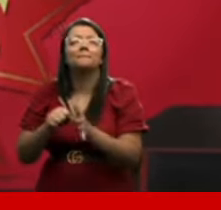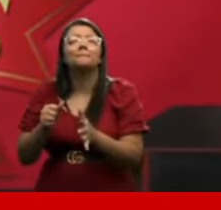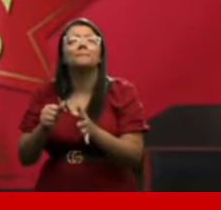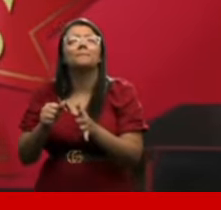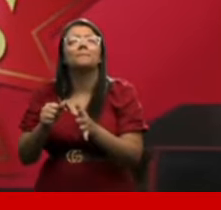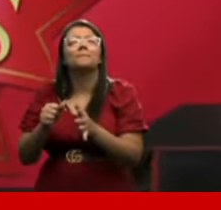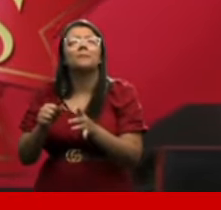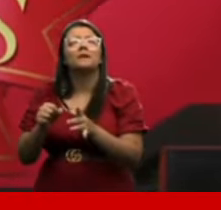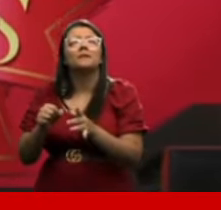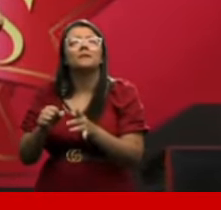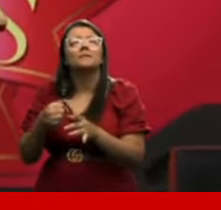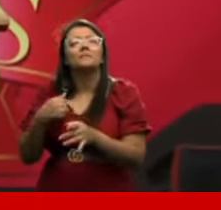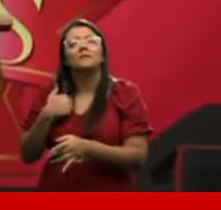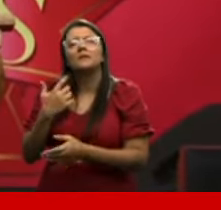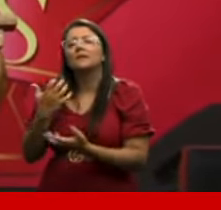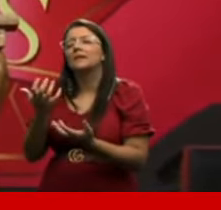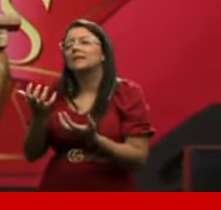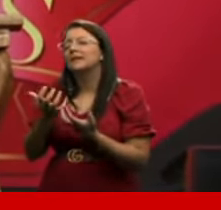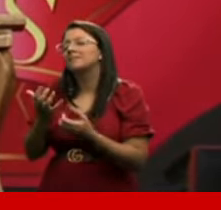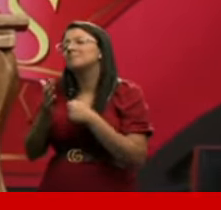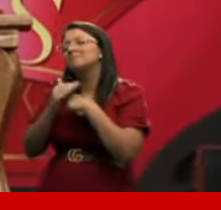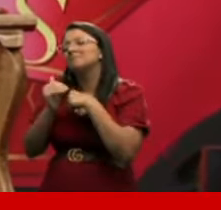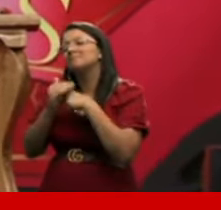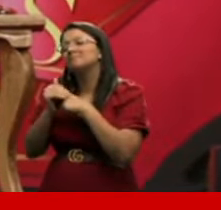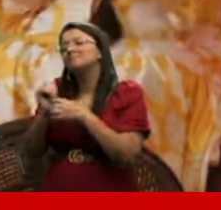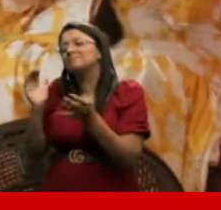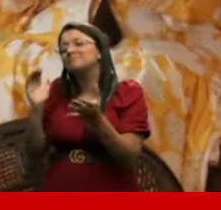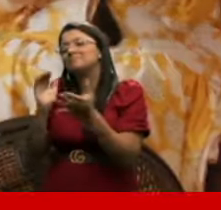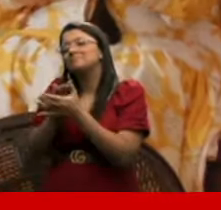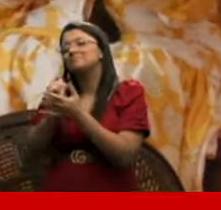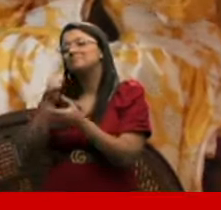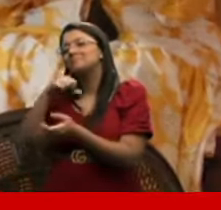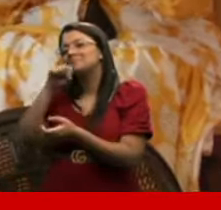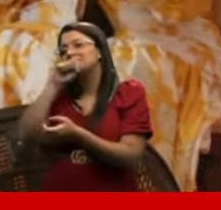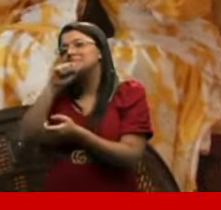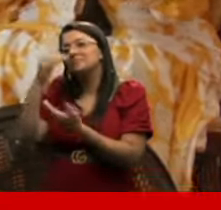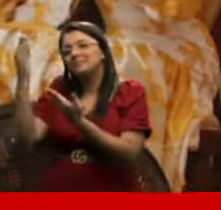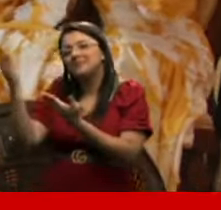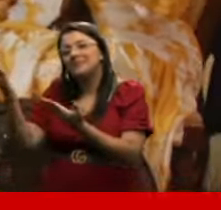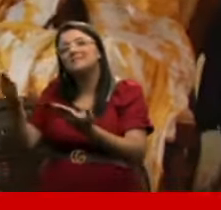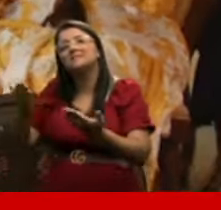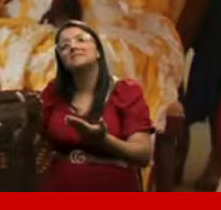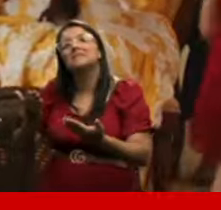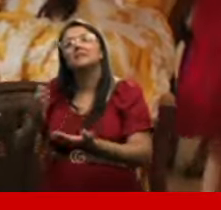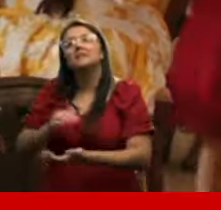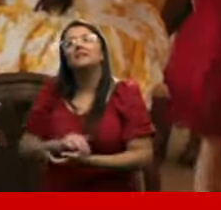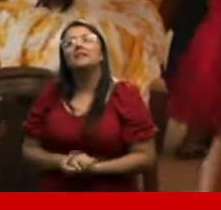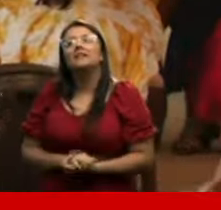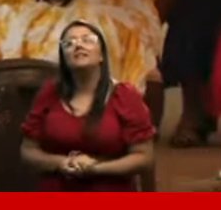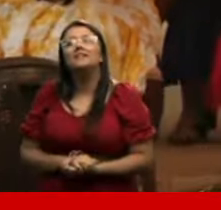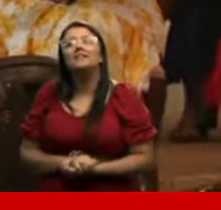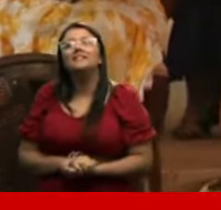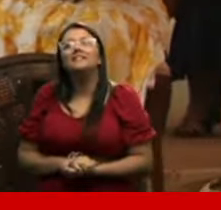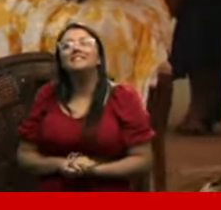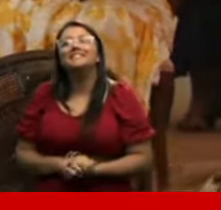dos filhos. Minha querida mãe, Ereni Miranda, vem receber a nossa homenagem.